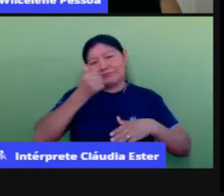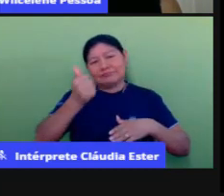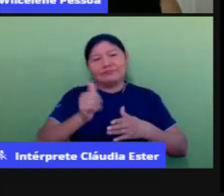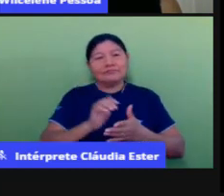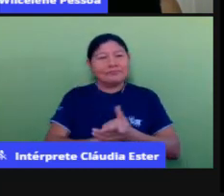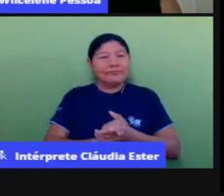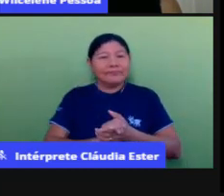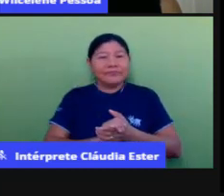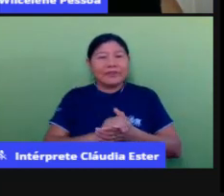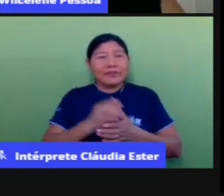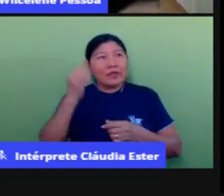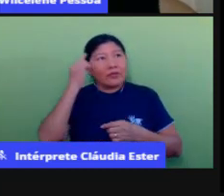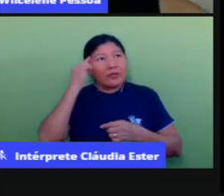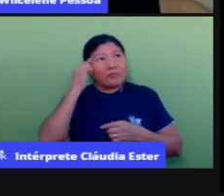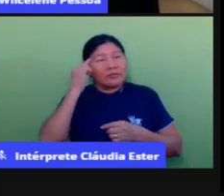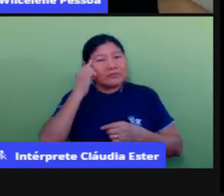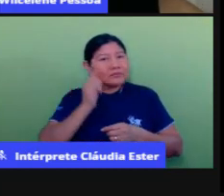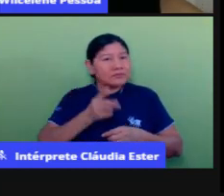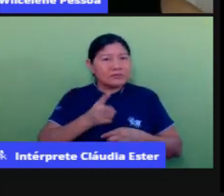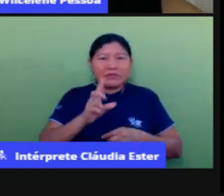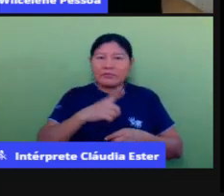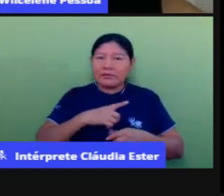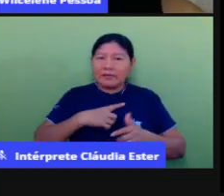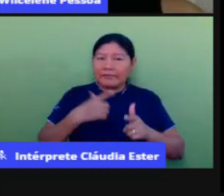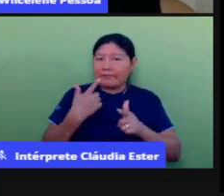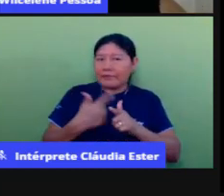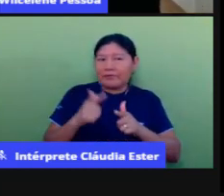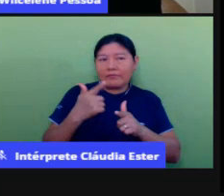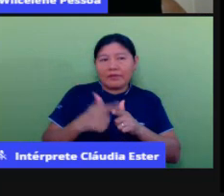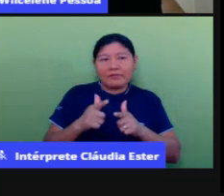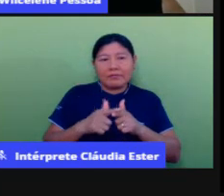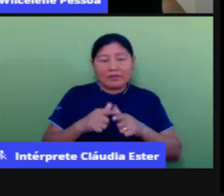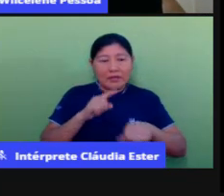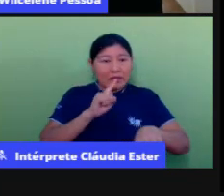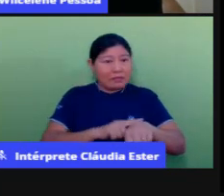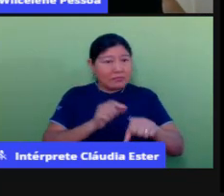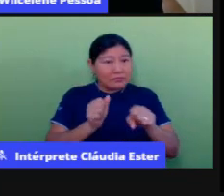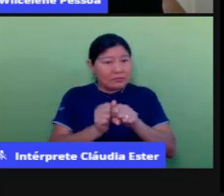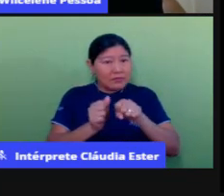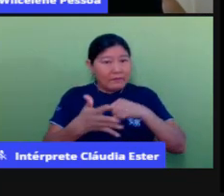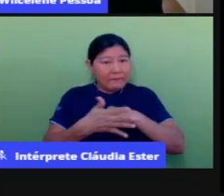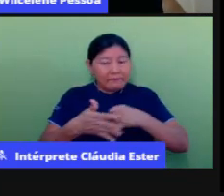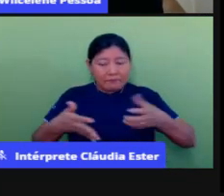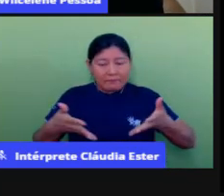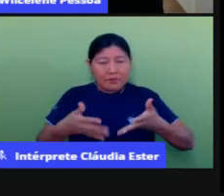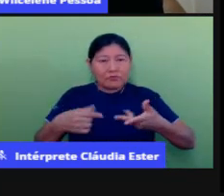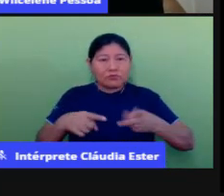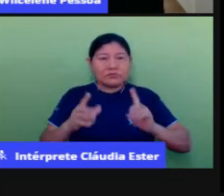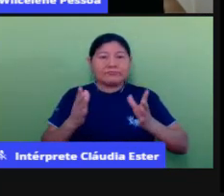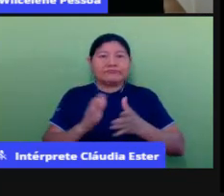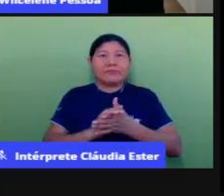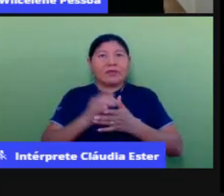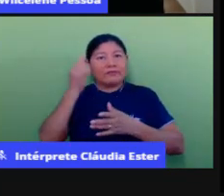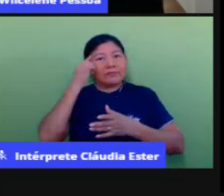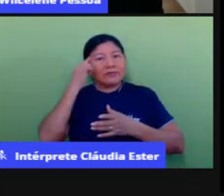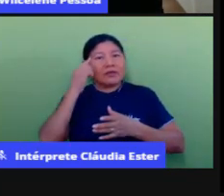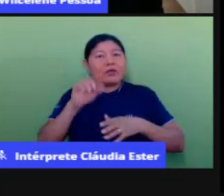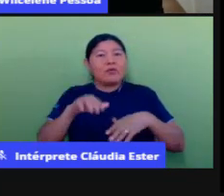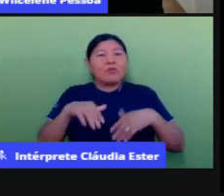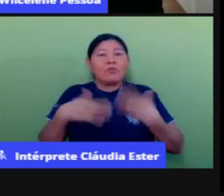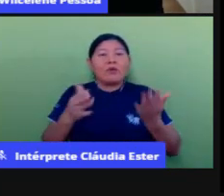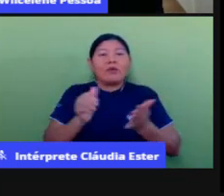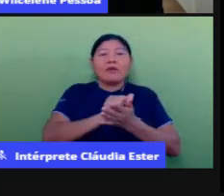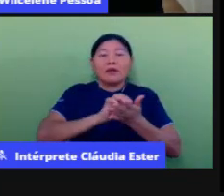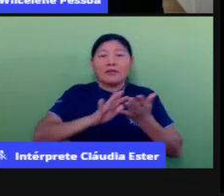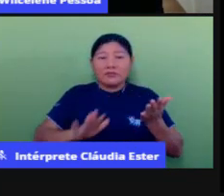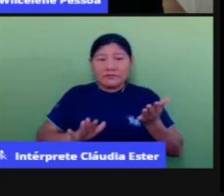então, eu vou pensar em toda essa problemática, em toda essa questão da pandemia, e vou pensar em qual é a atividade, se é necessário,